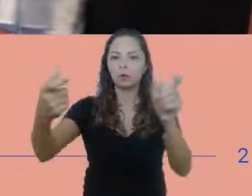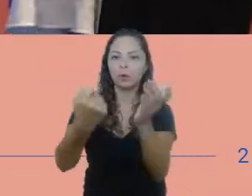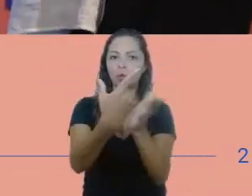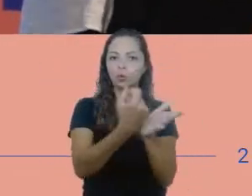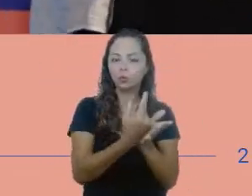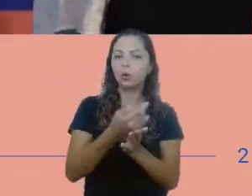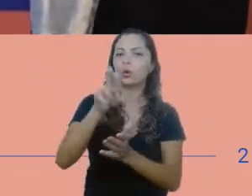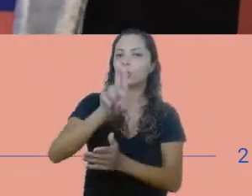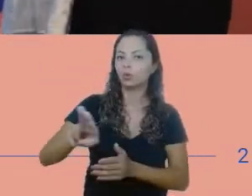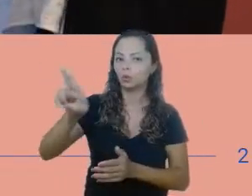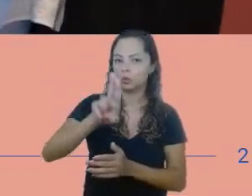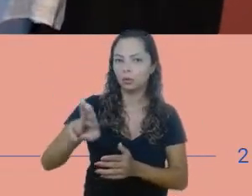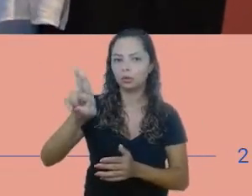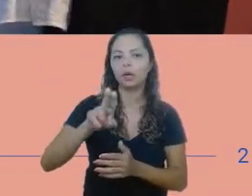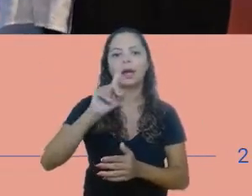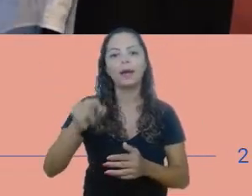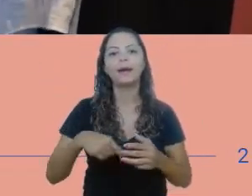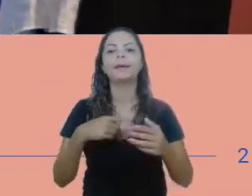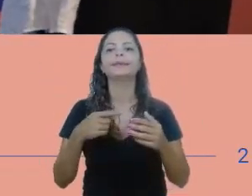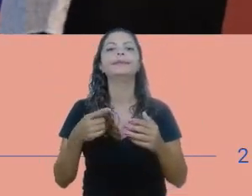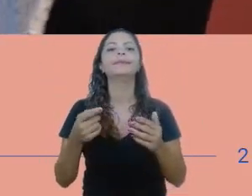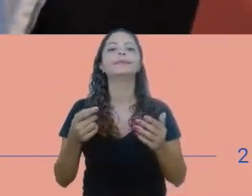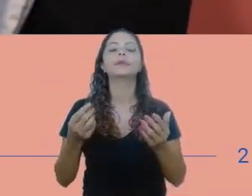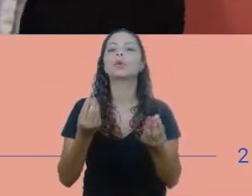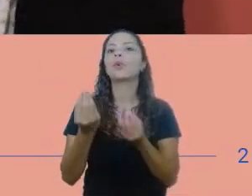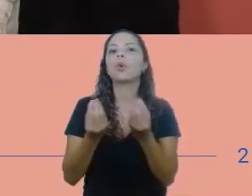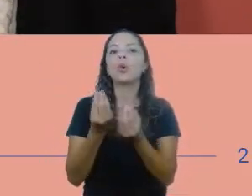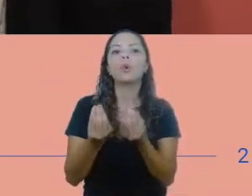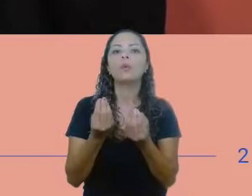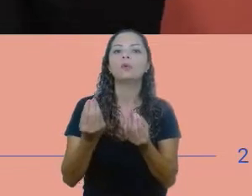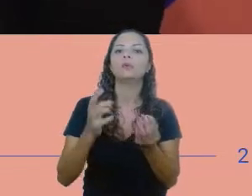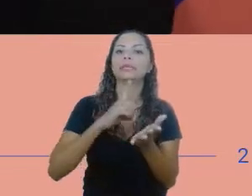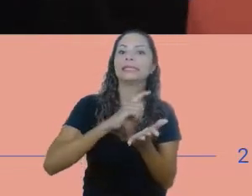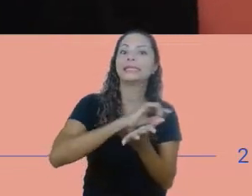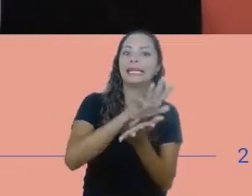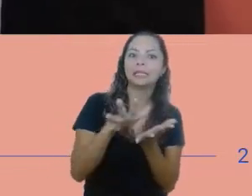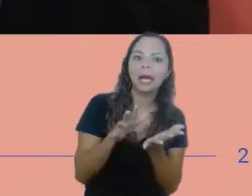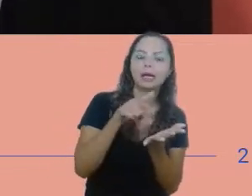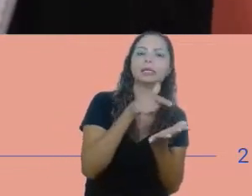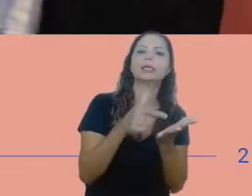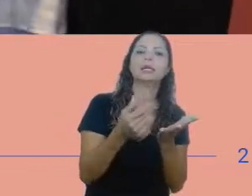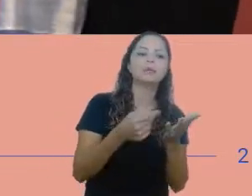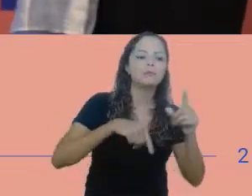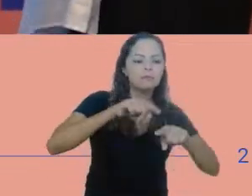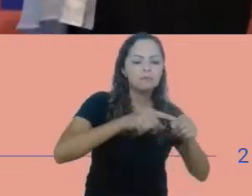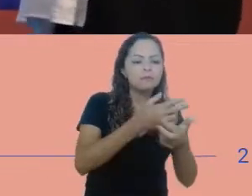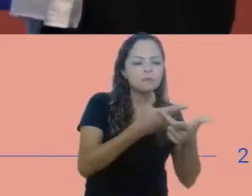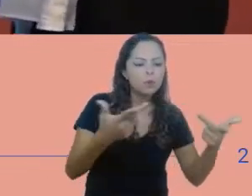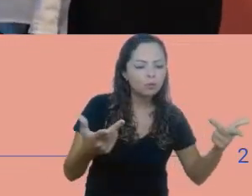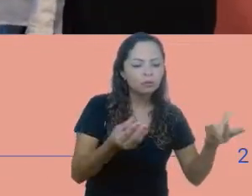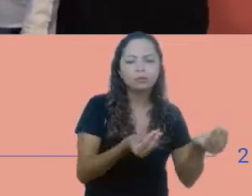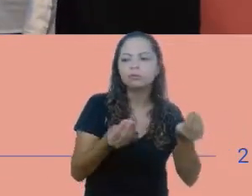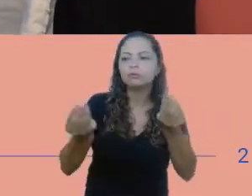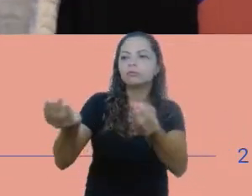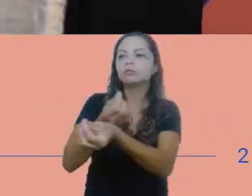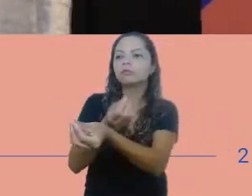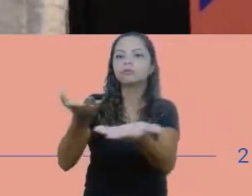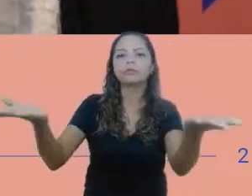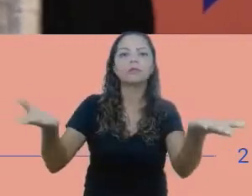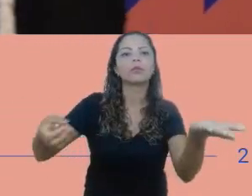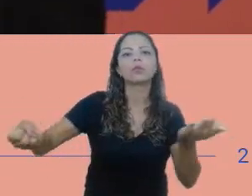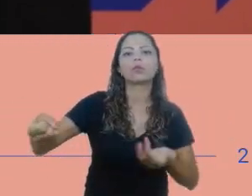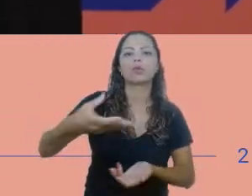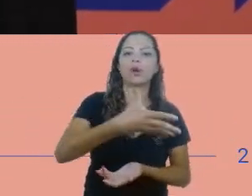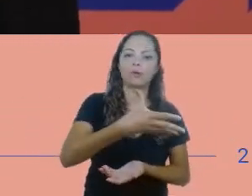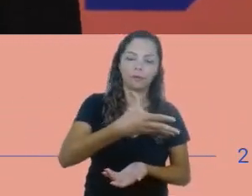gente vai ver do designer né produzindo novas experiências e por fim para auxiliar todo